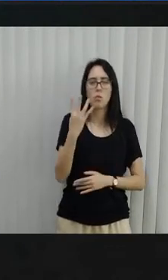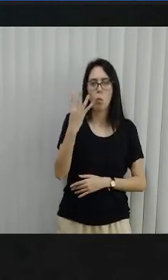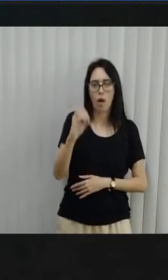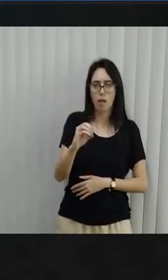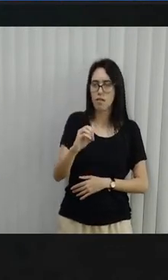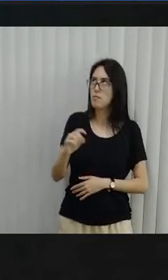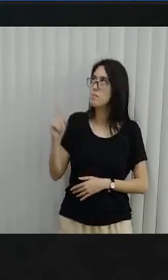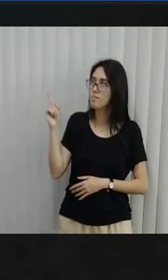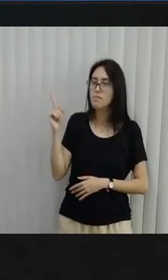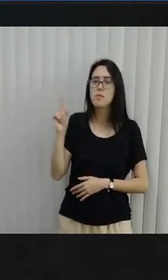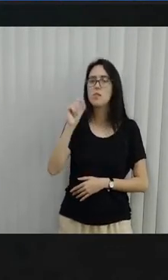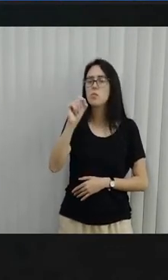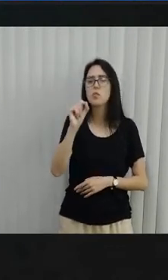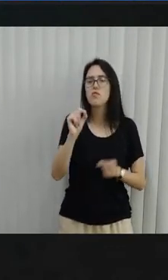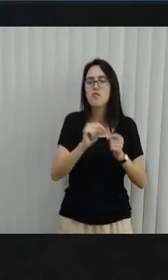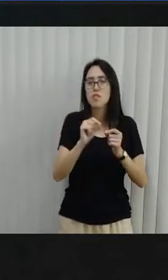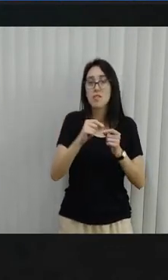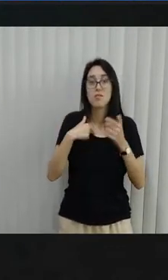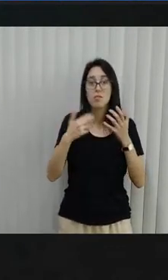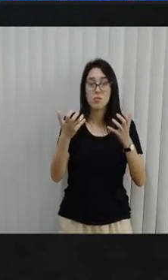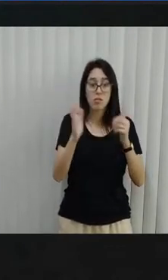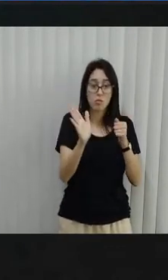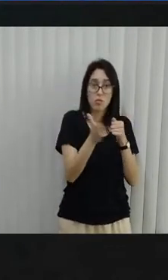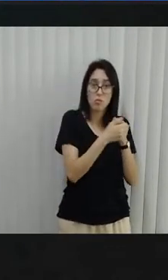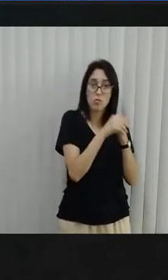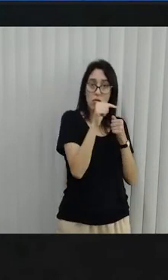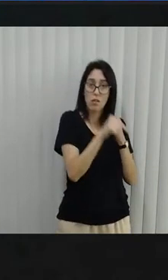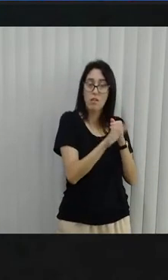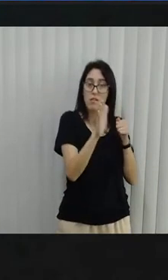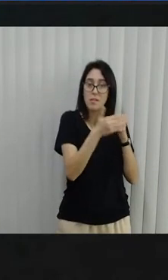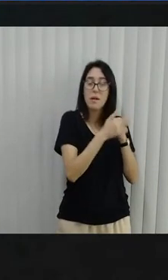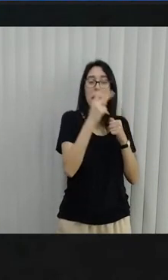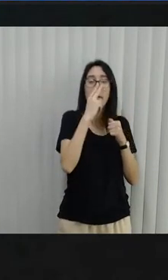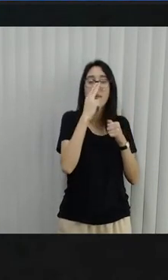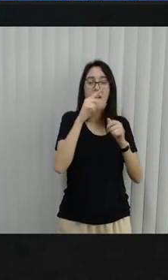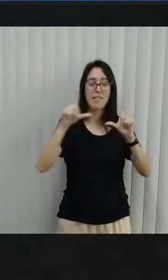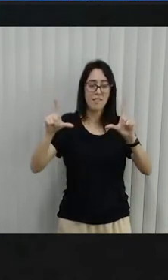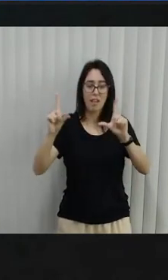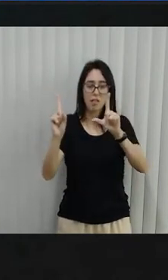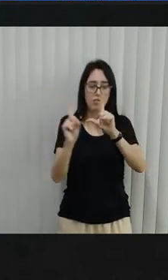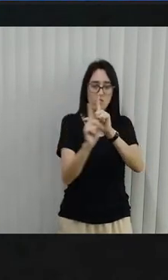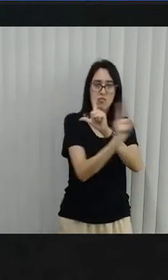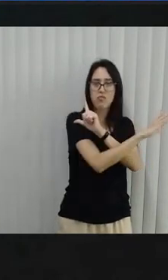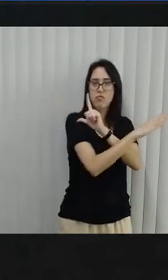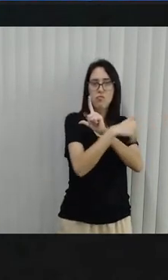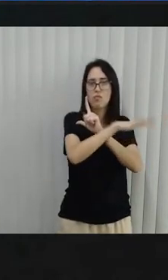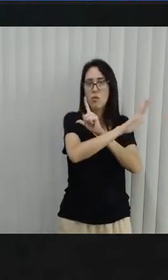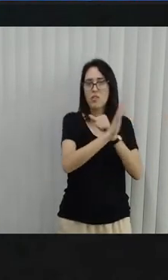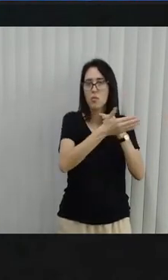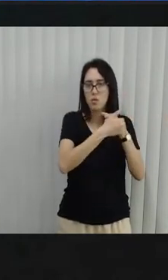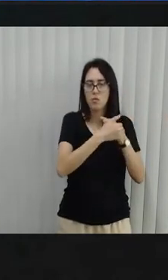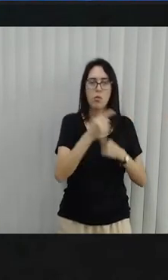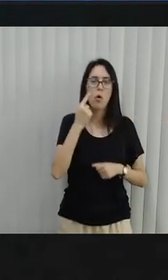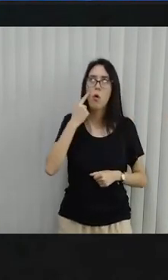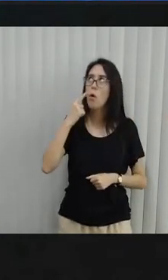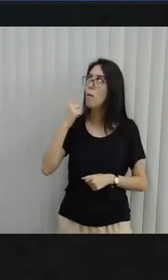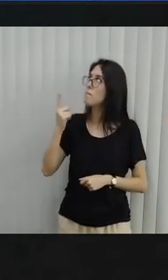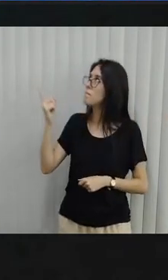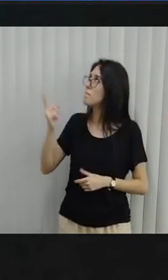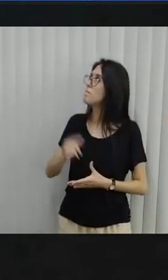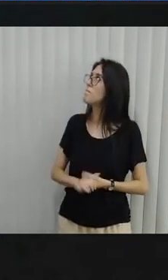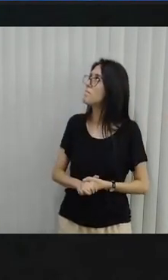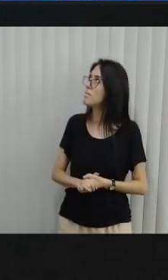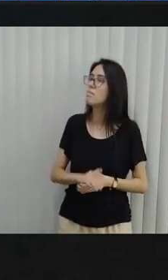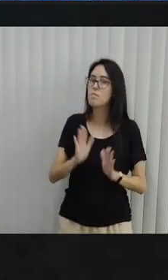O que, que eu quero fazer? Primeira coisa, quero esconder ele, para dar a sensação que ele saiu da tela, então vamos esconder,